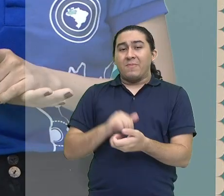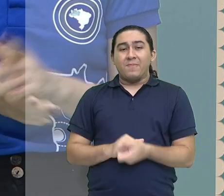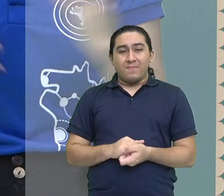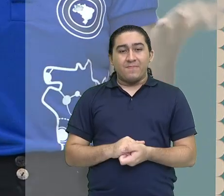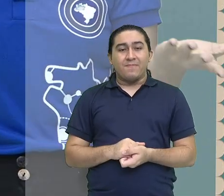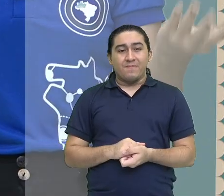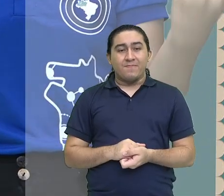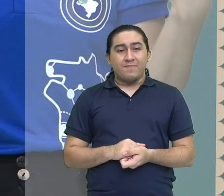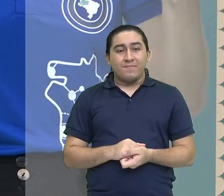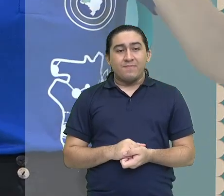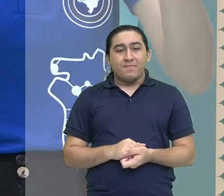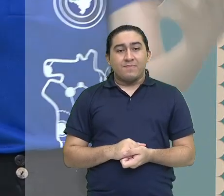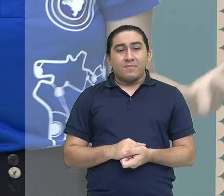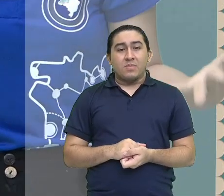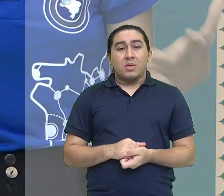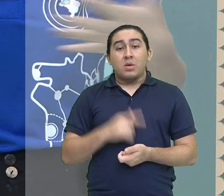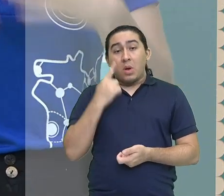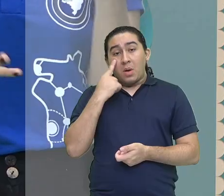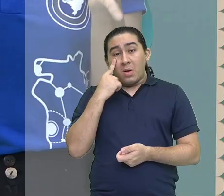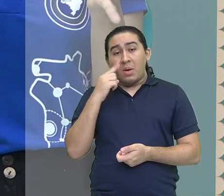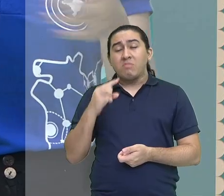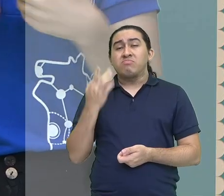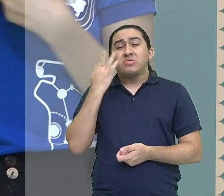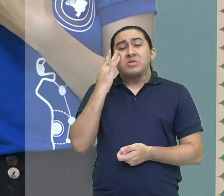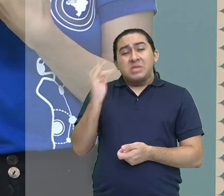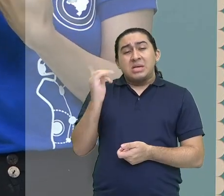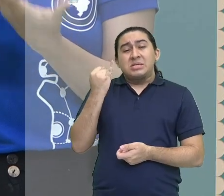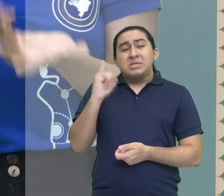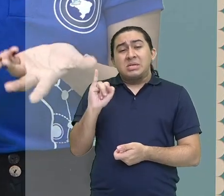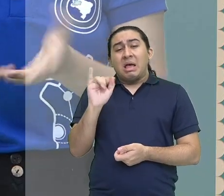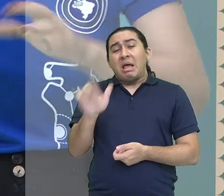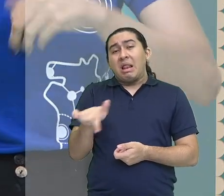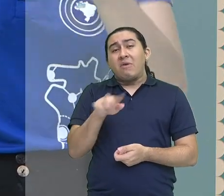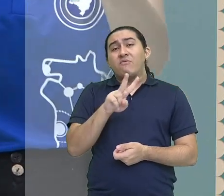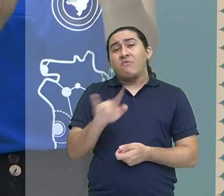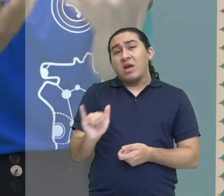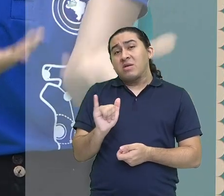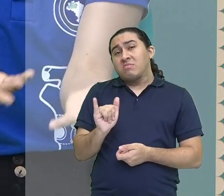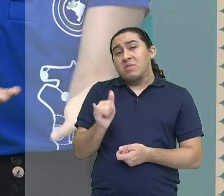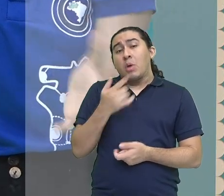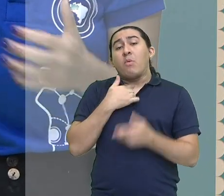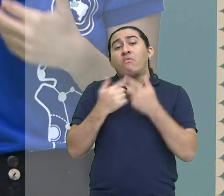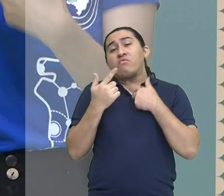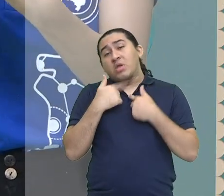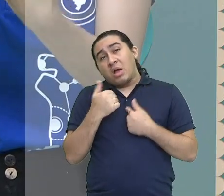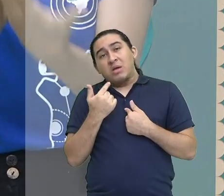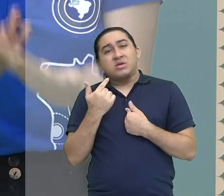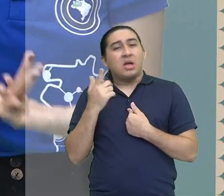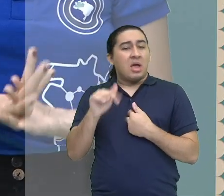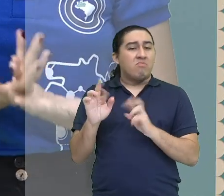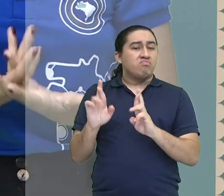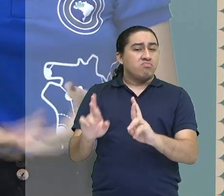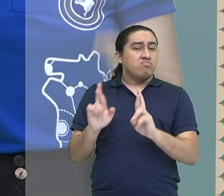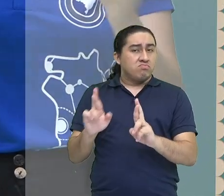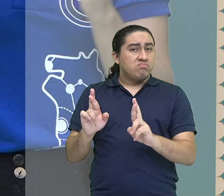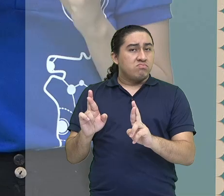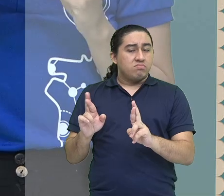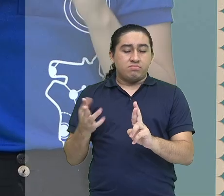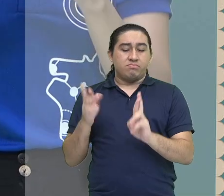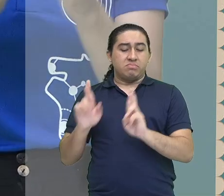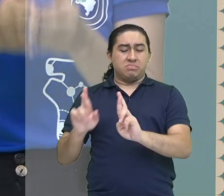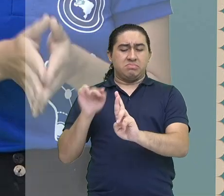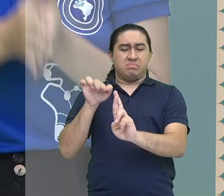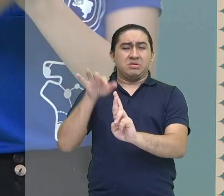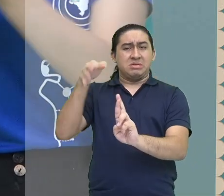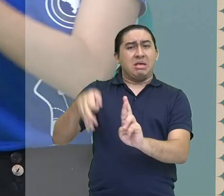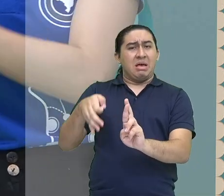caso é a Maria, né? Então, eu não sei se a Maria vai correr, é um desejo meu. Eu não sei se a Milena vai correr, é um desejo meu. E aí,